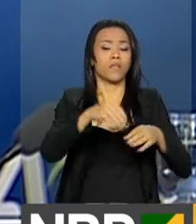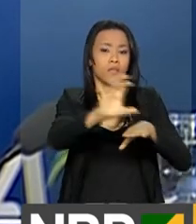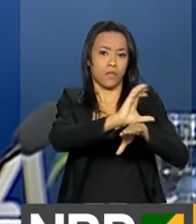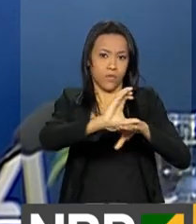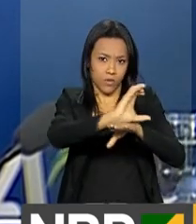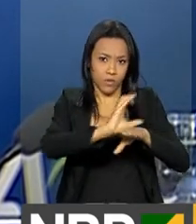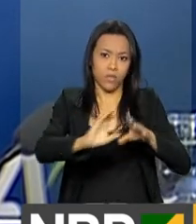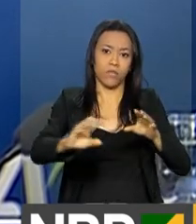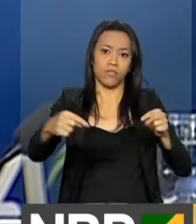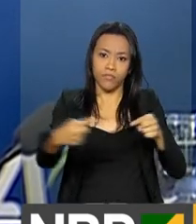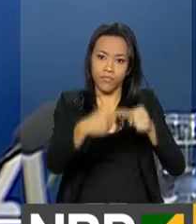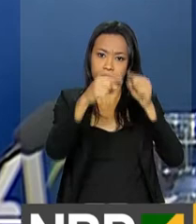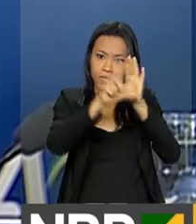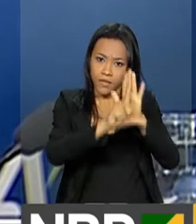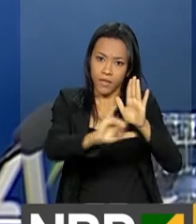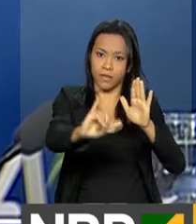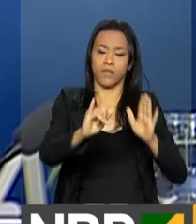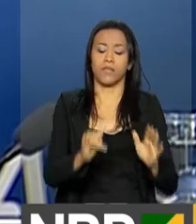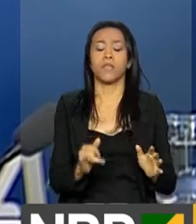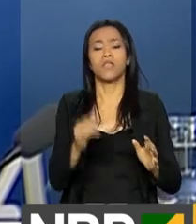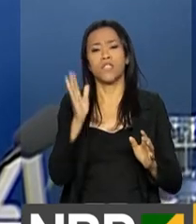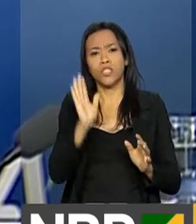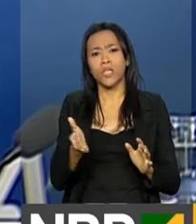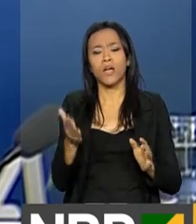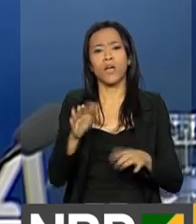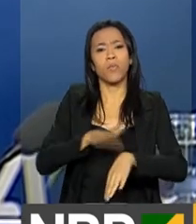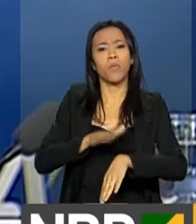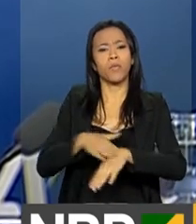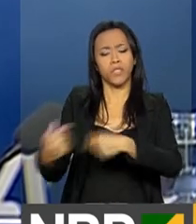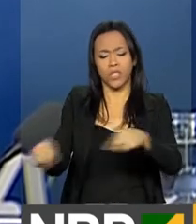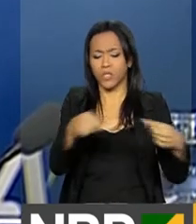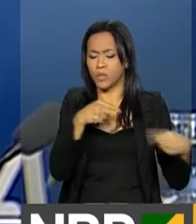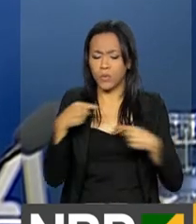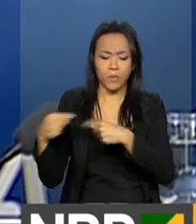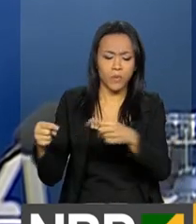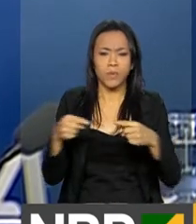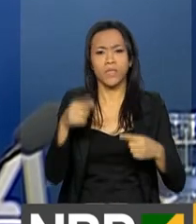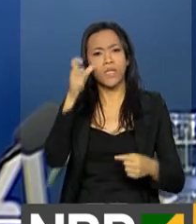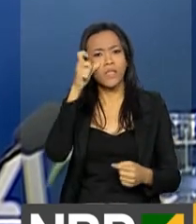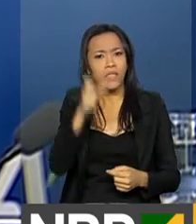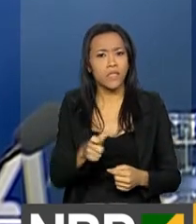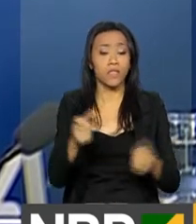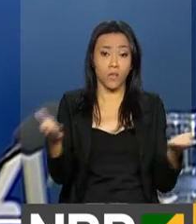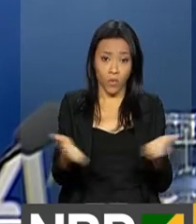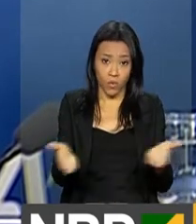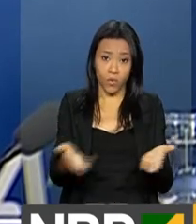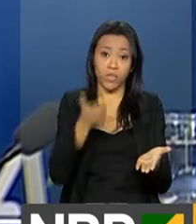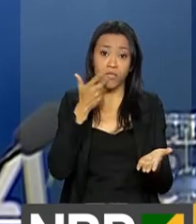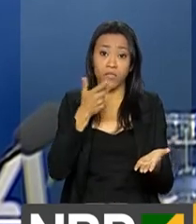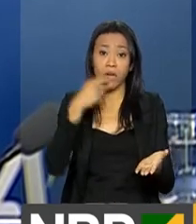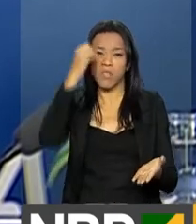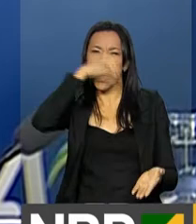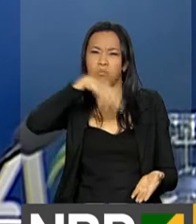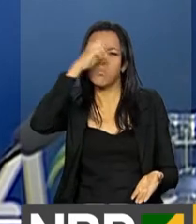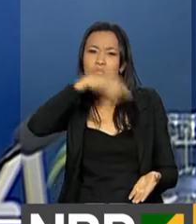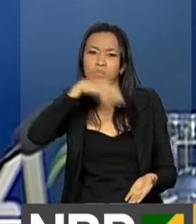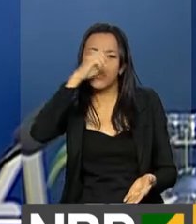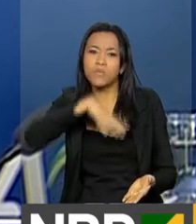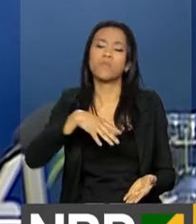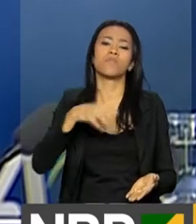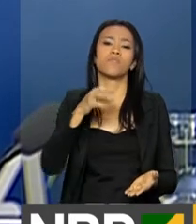um momento em que se discute muito esta questão, né, interessante, hoje se fala muito em abuso de autoridade,